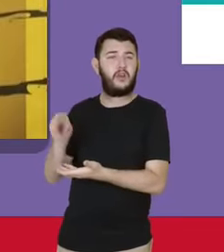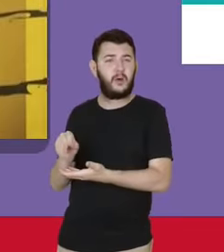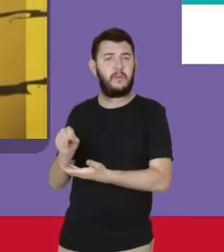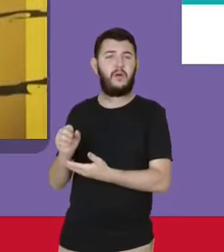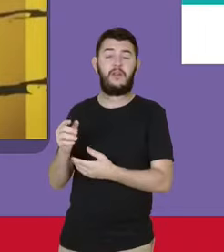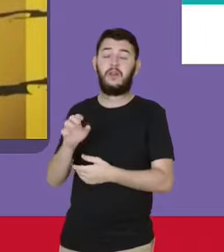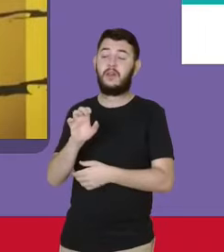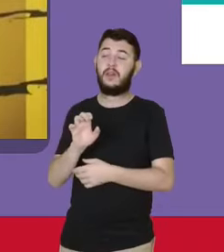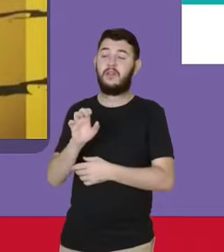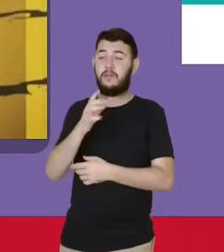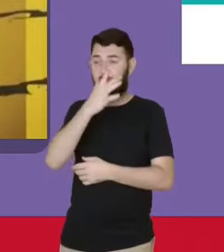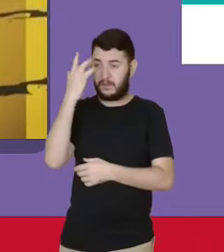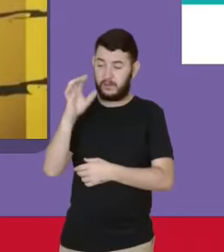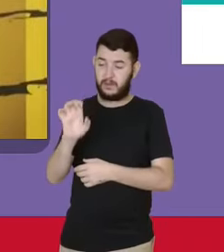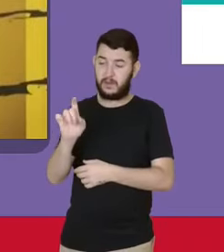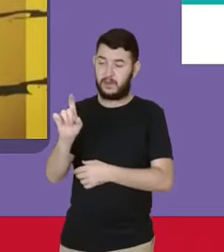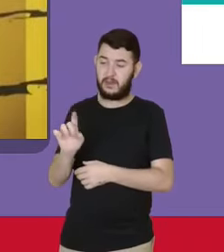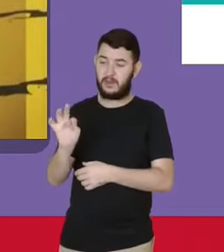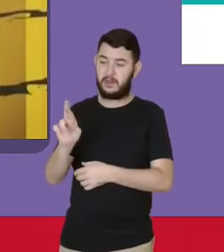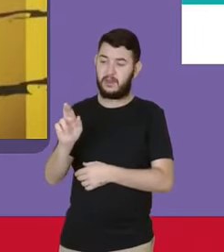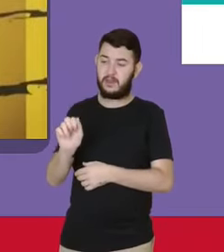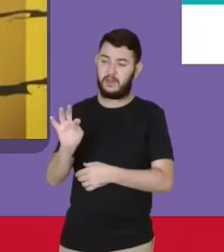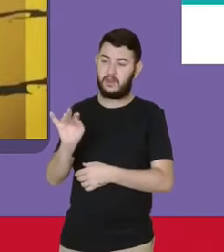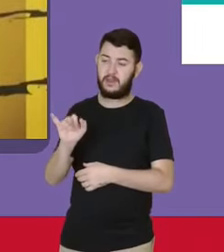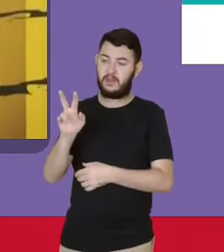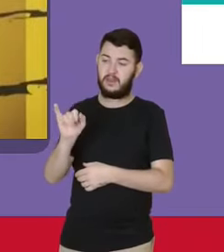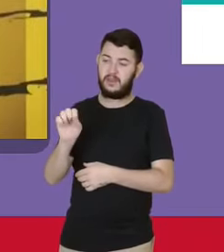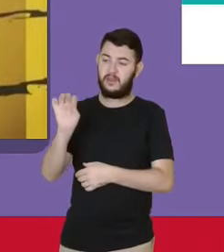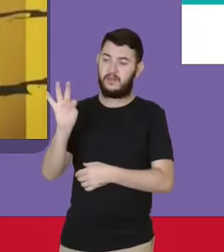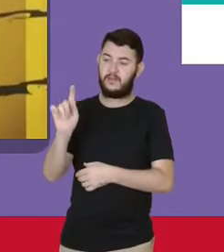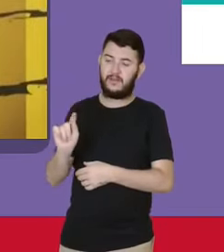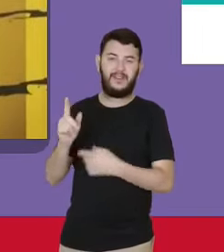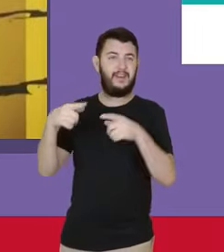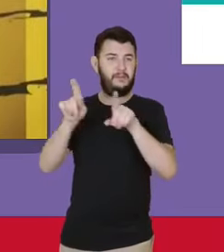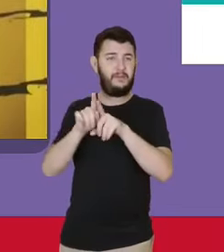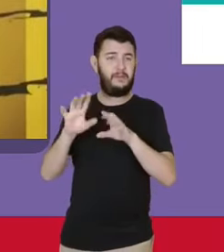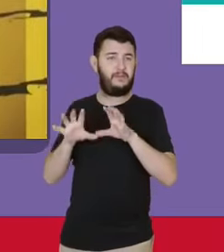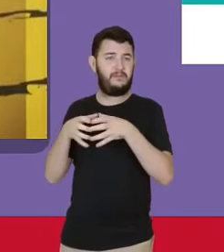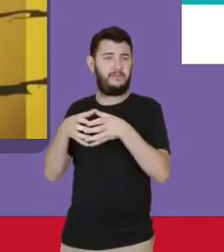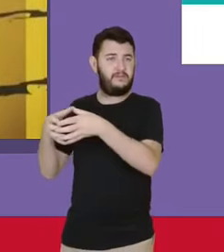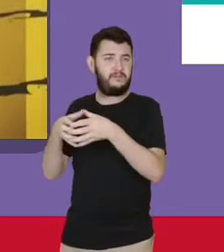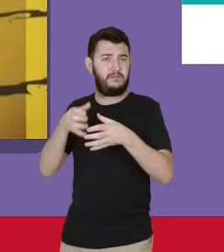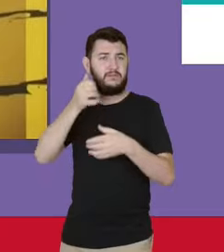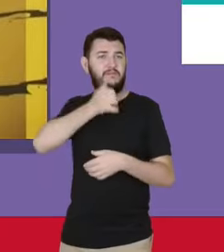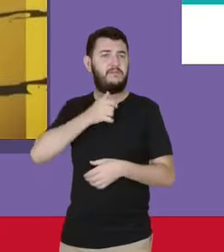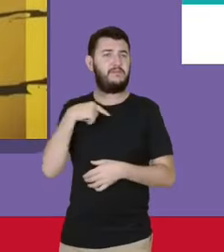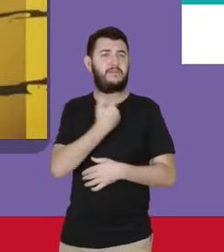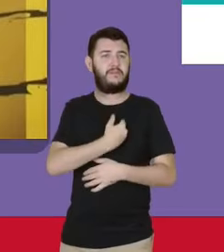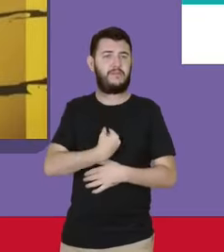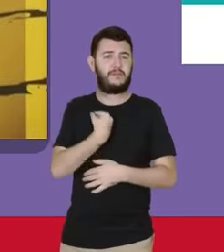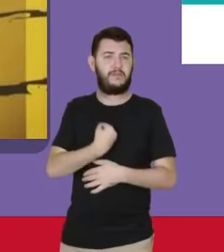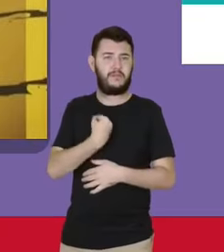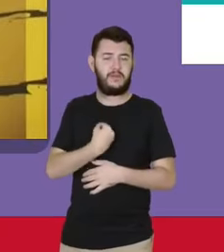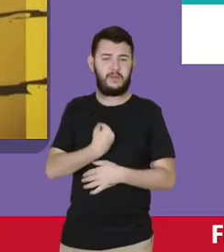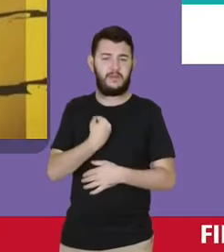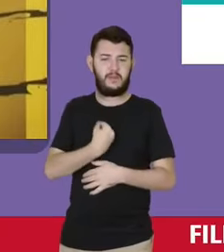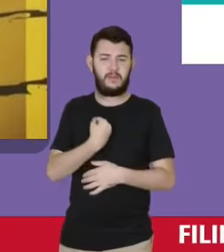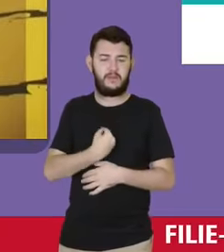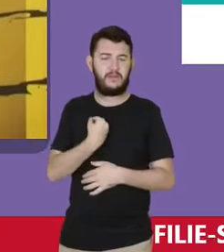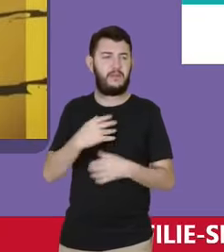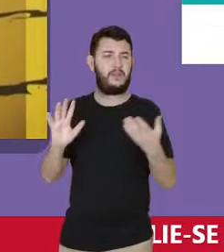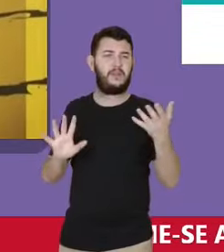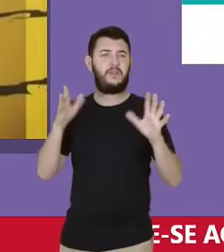e, em particular, sobre as mulheres, né? Então, a gente tem toda essa realidade, né, que chega até